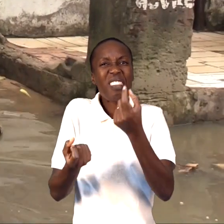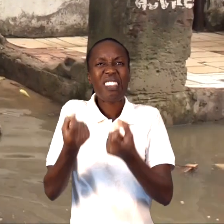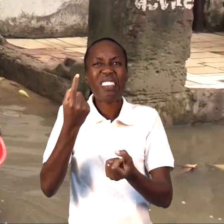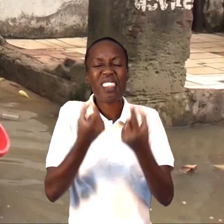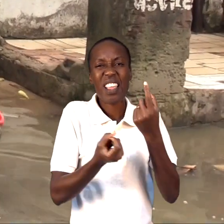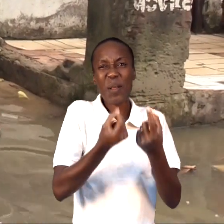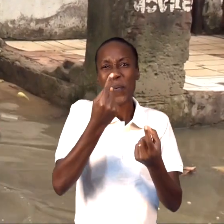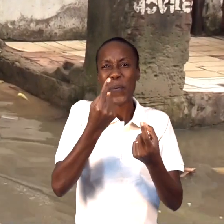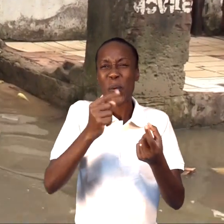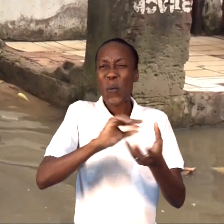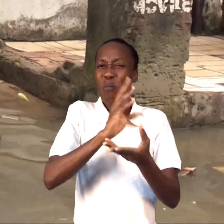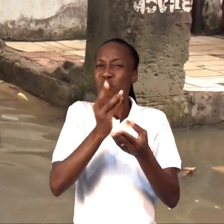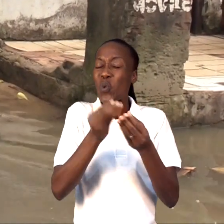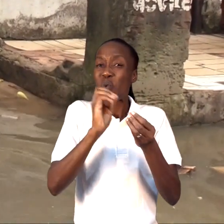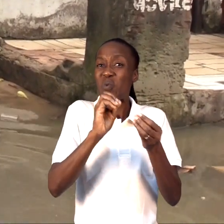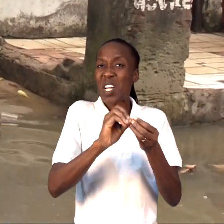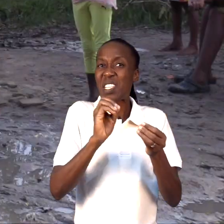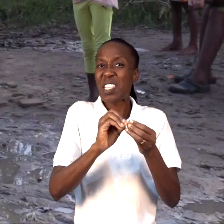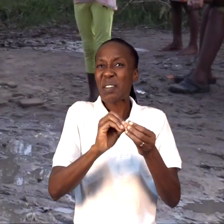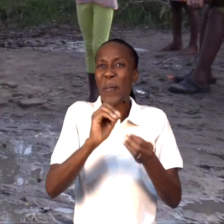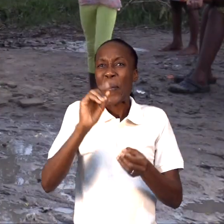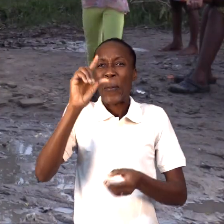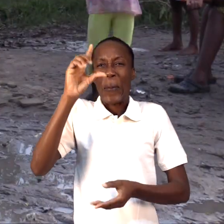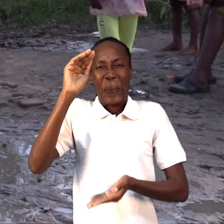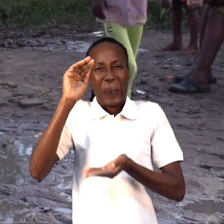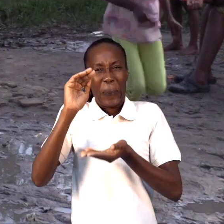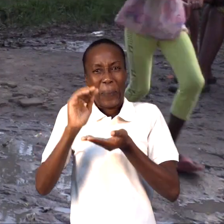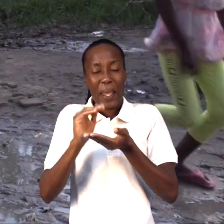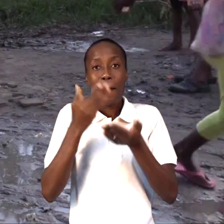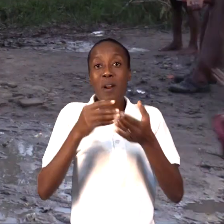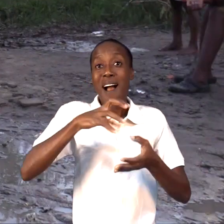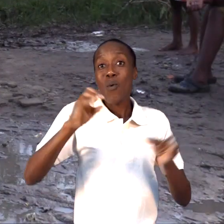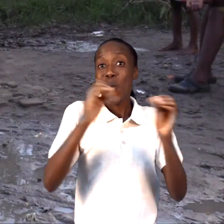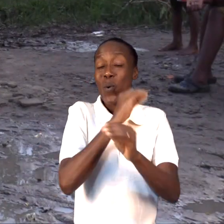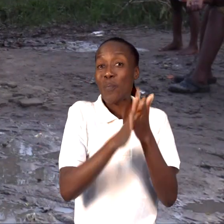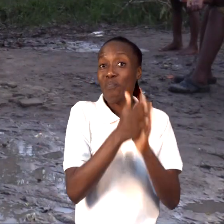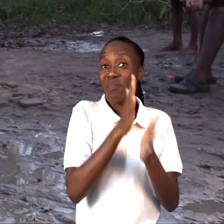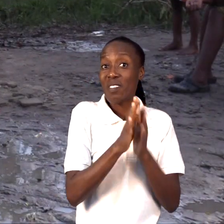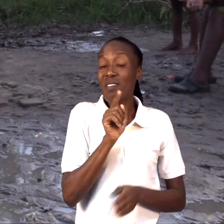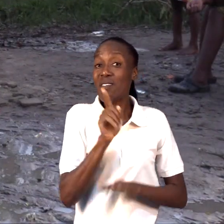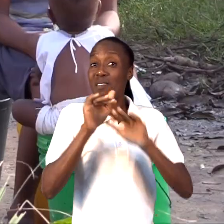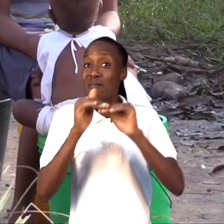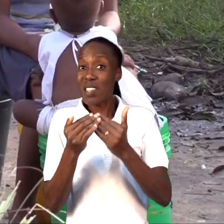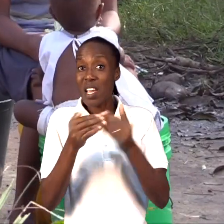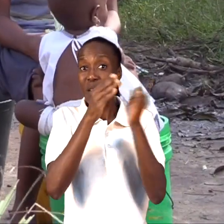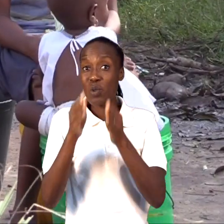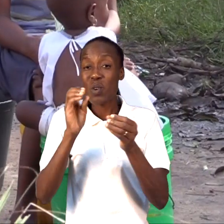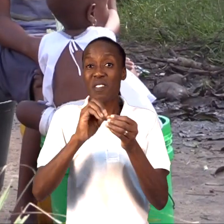dizer, baixou por completo, não havia água. Então, naquele dia, as pessoas estavam a